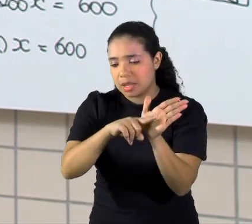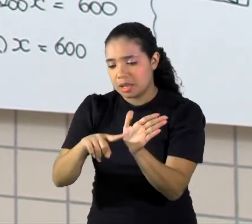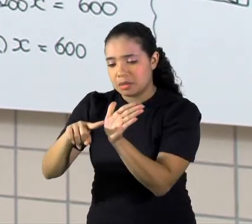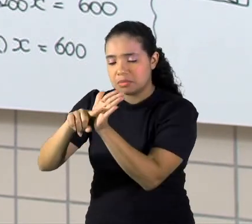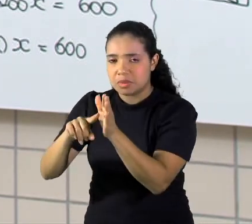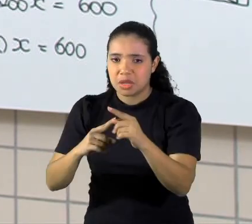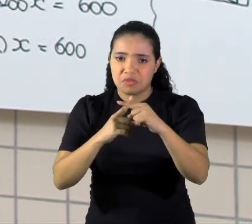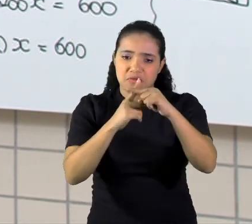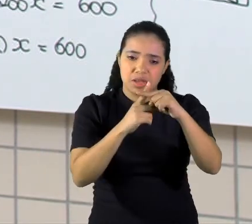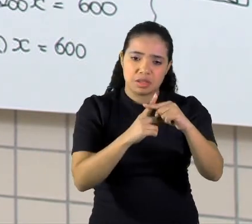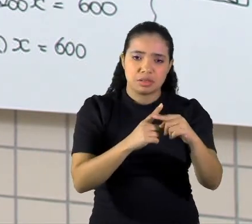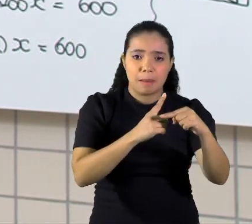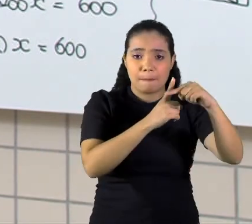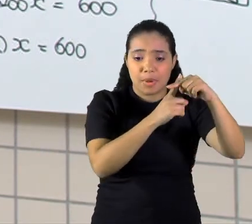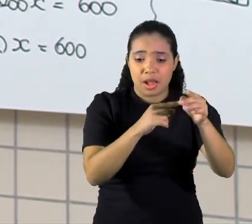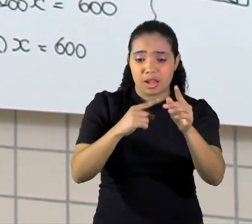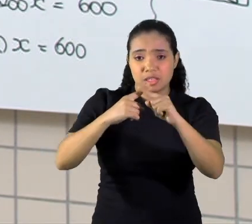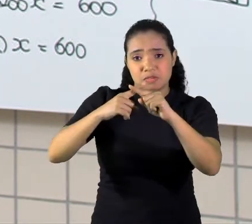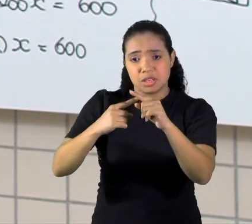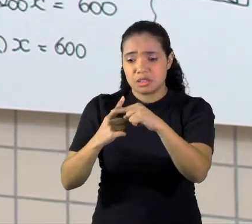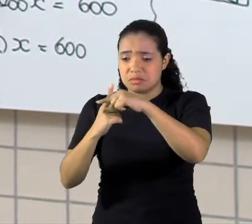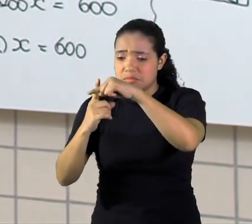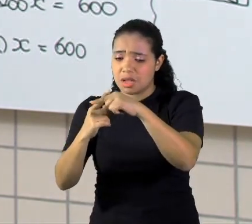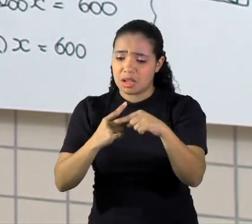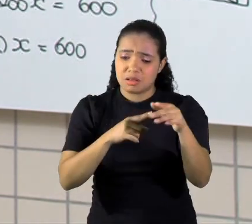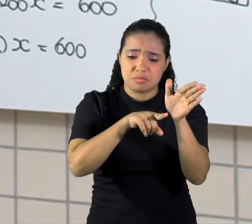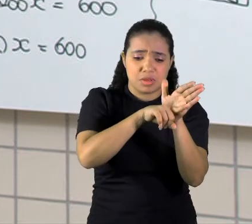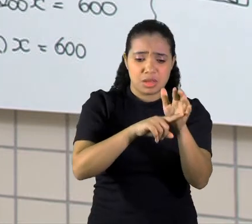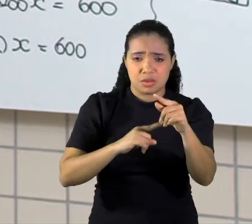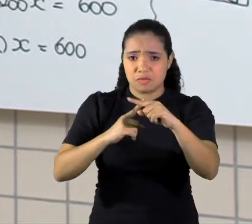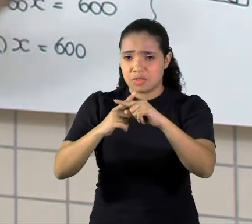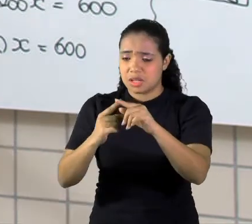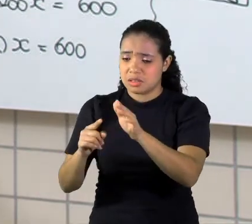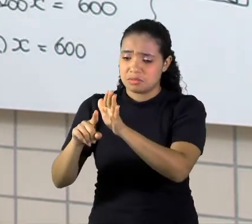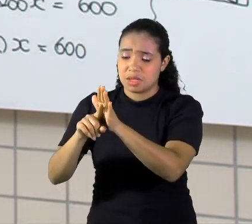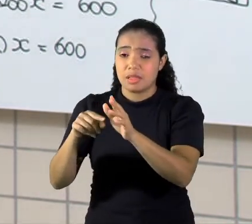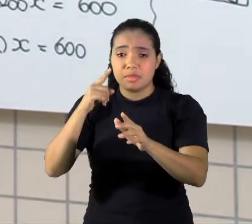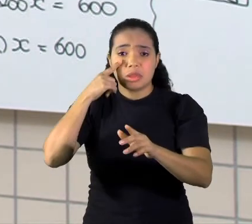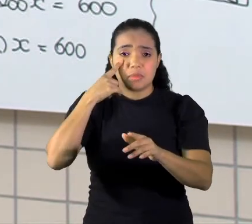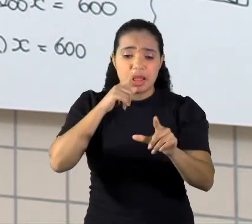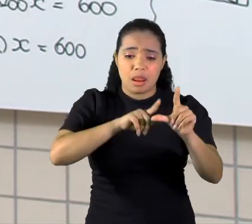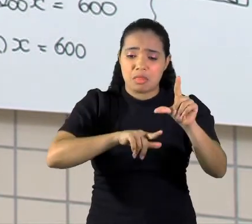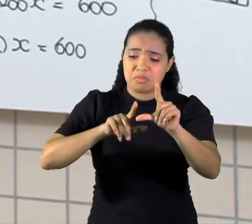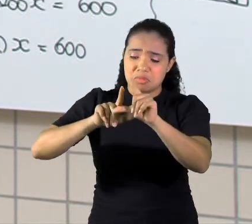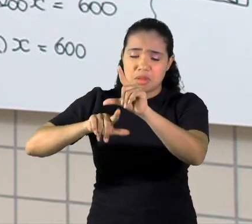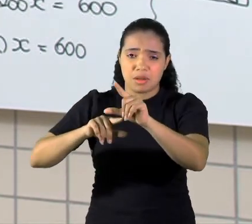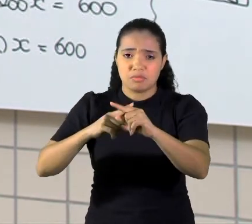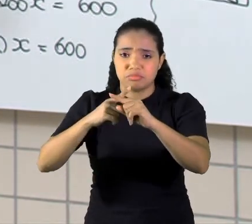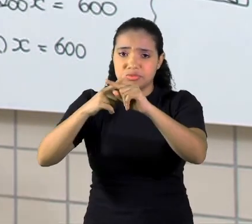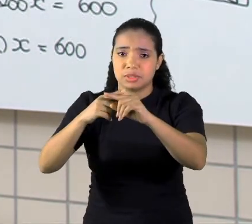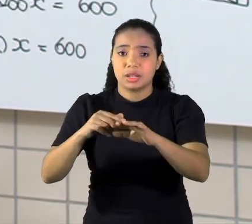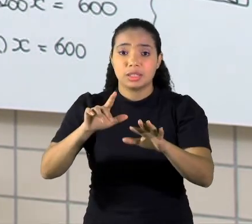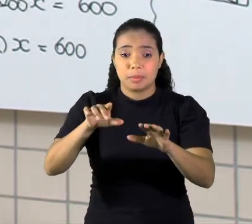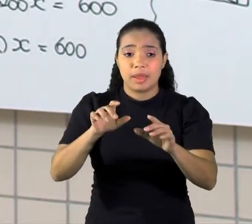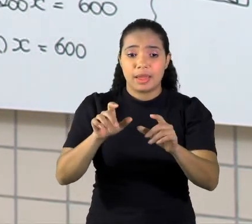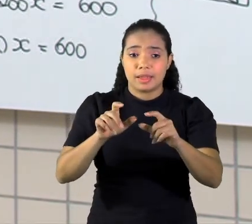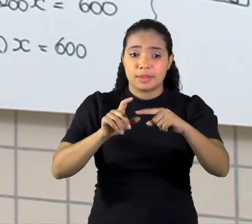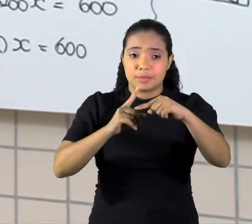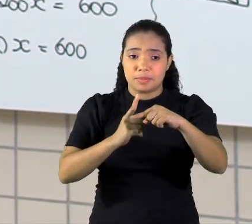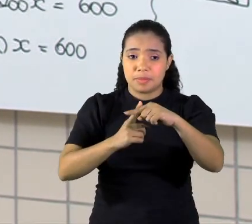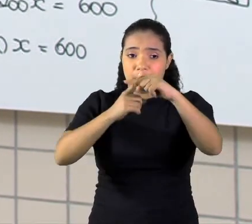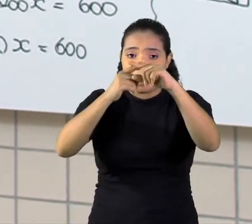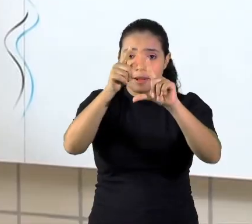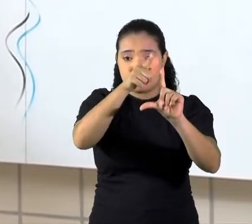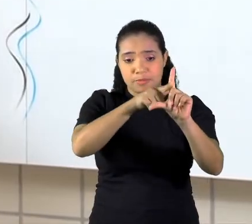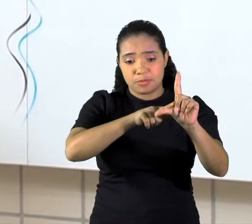chama a atenção para esses dois pontos, ok? Também vimos a soma dos ângulos internos. Vai ser interessante para o próximo conteúdo que vem pela